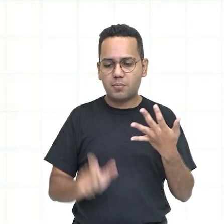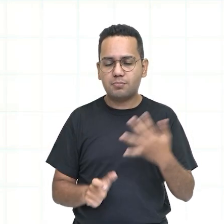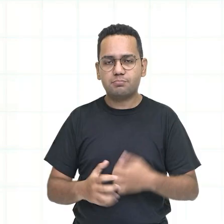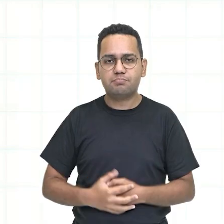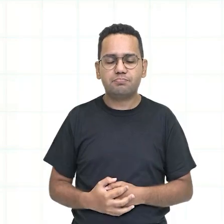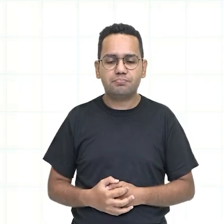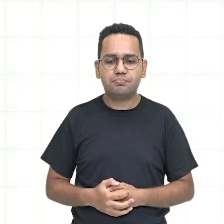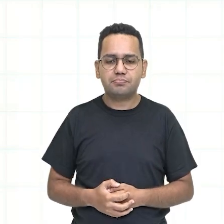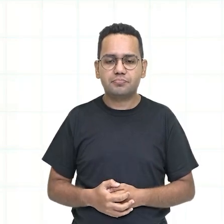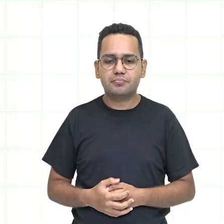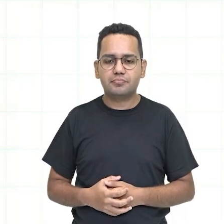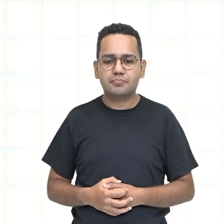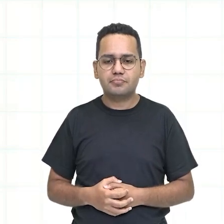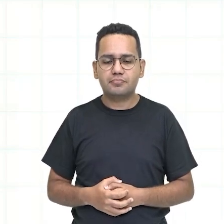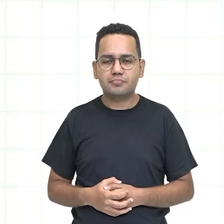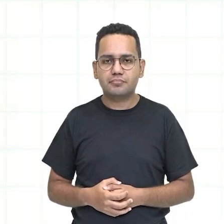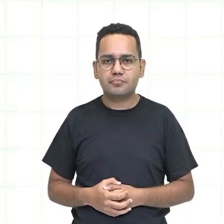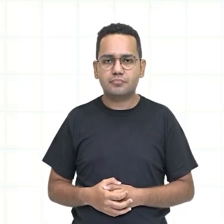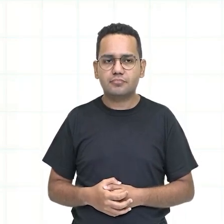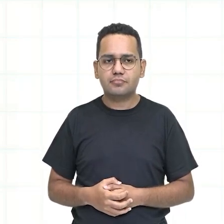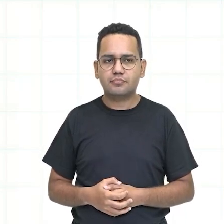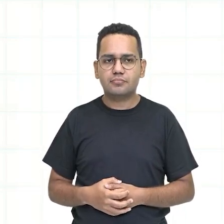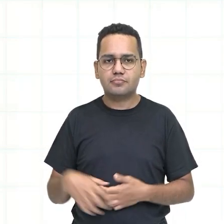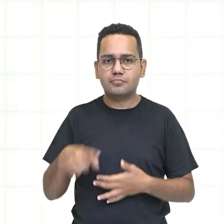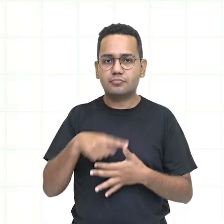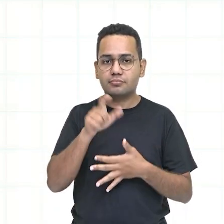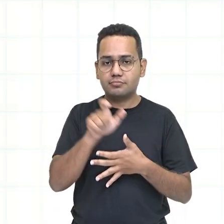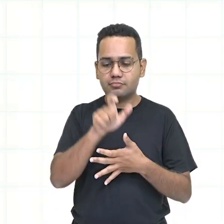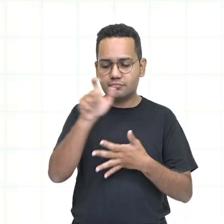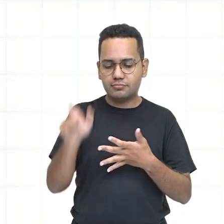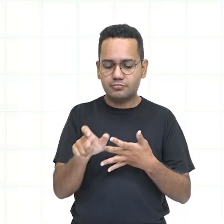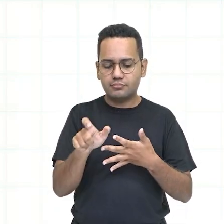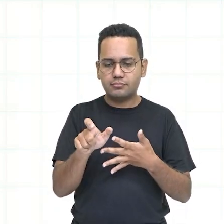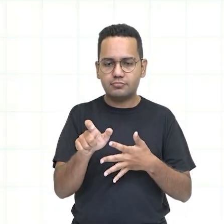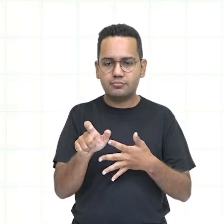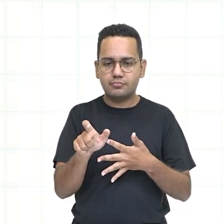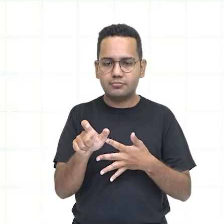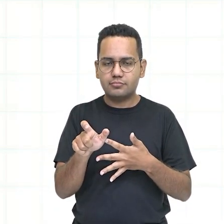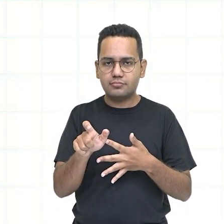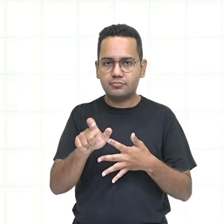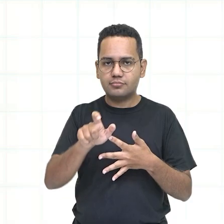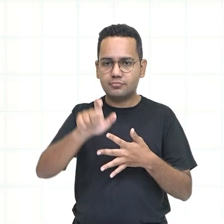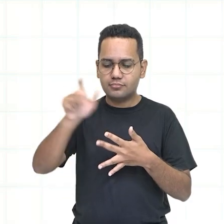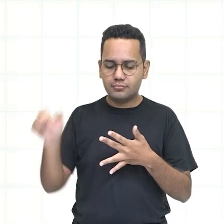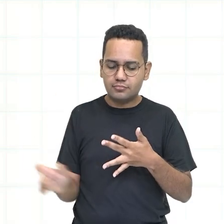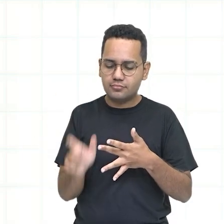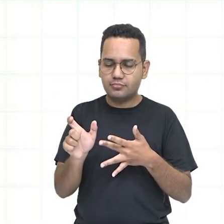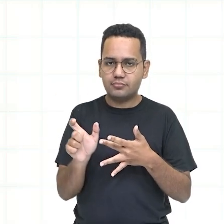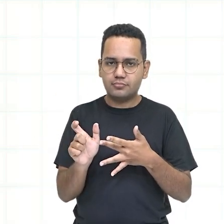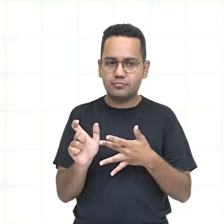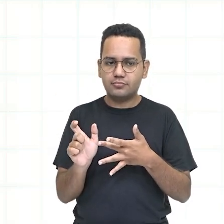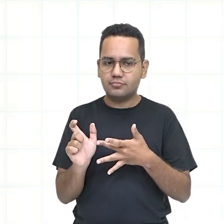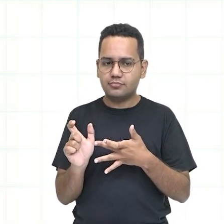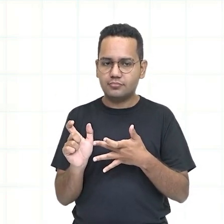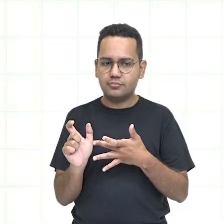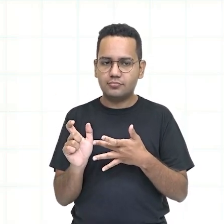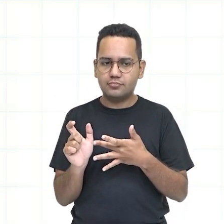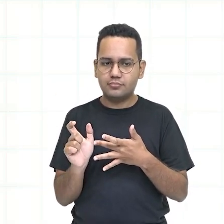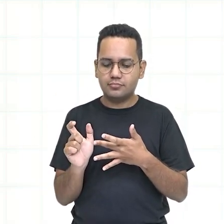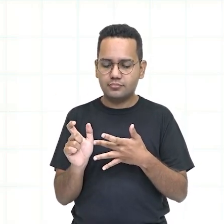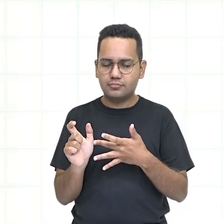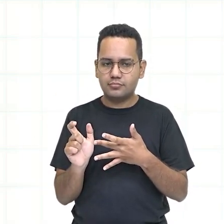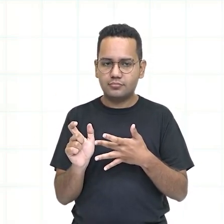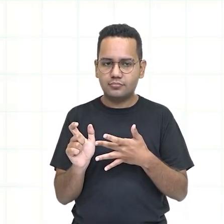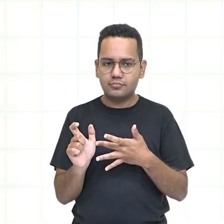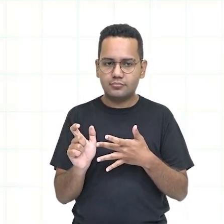Então, nós temos a letra A, yet, a letra B, furthermore, a letra